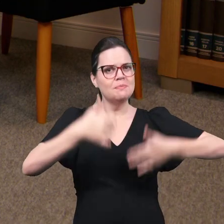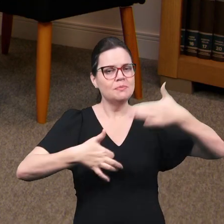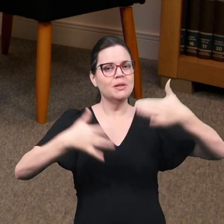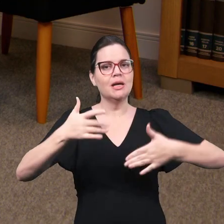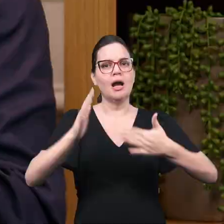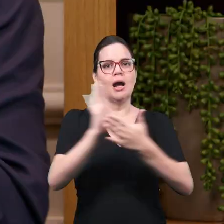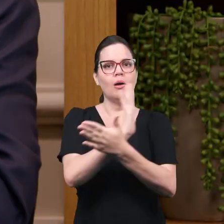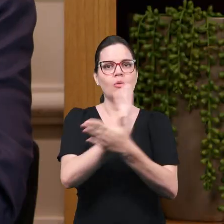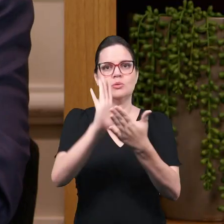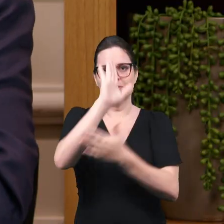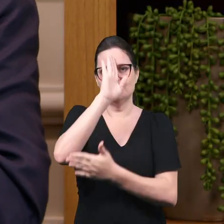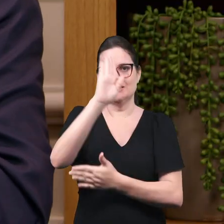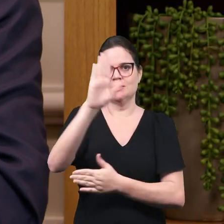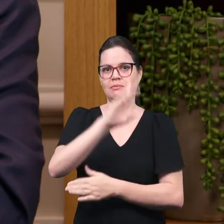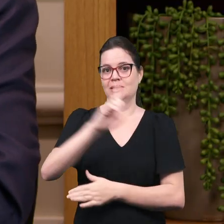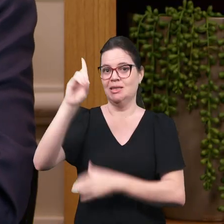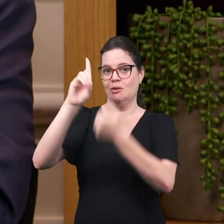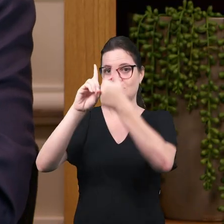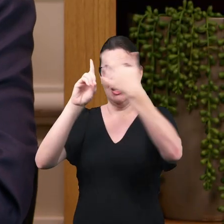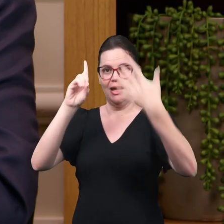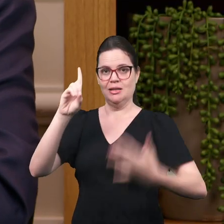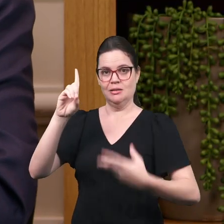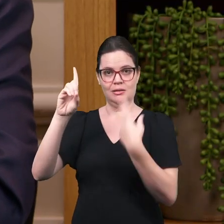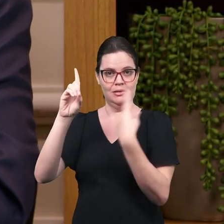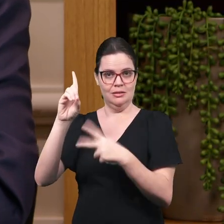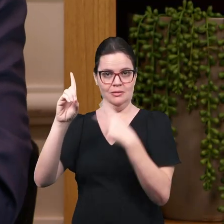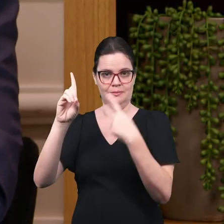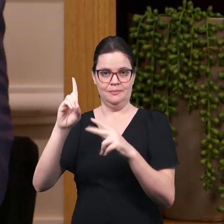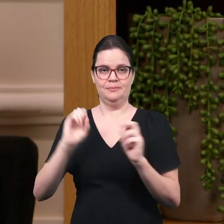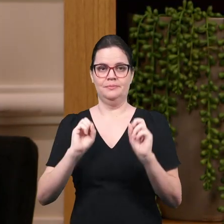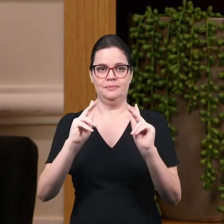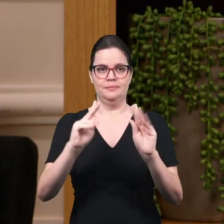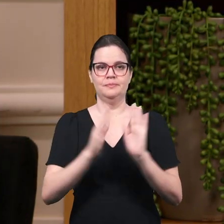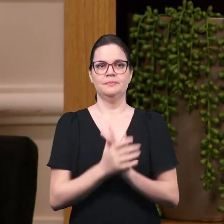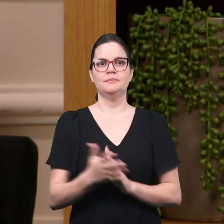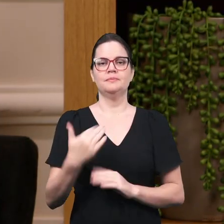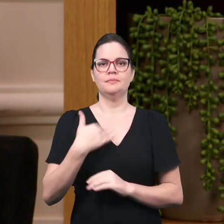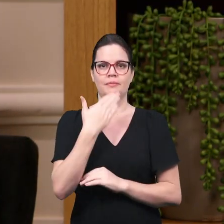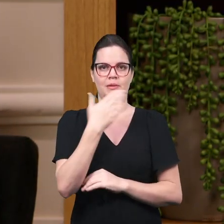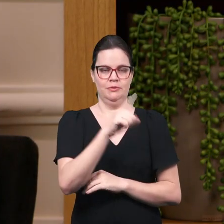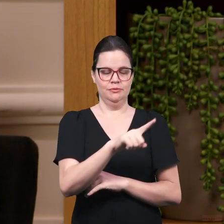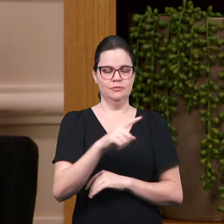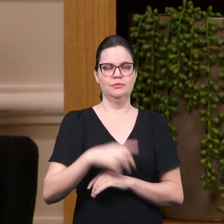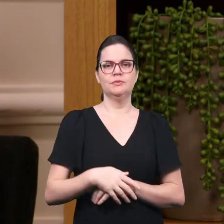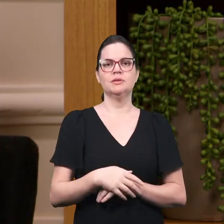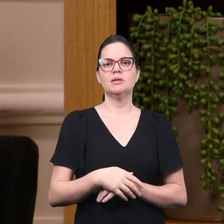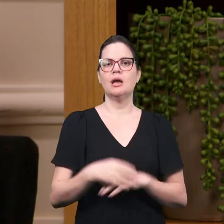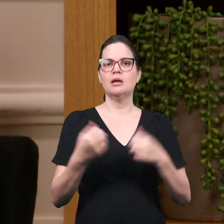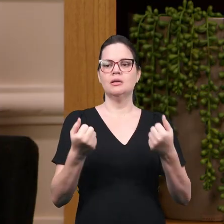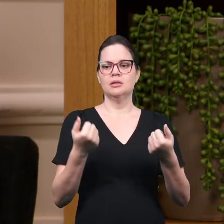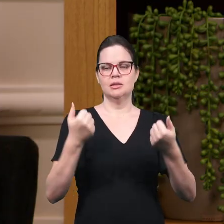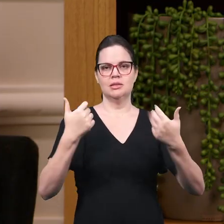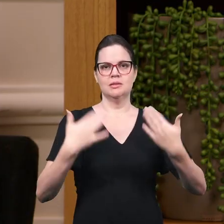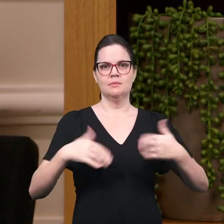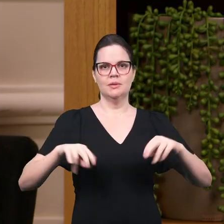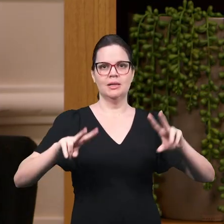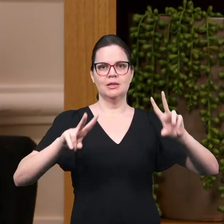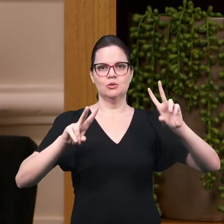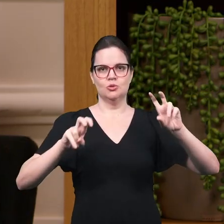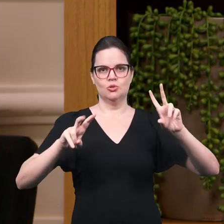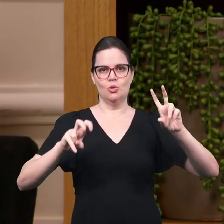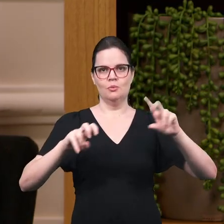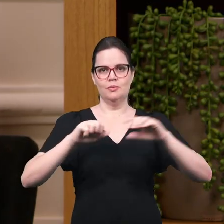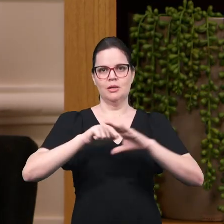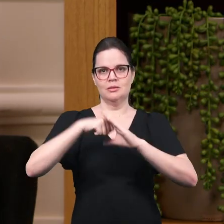de Deus. Gostaria que você, Josimar, dentro desse assunto, pudesse nos dizer um pouco sobre